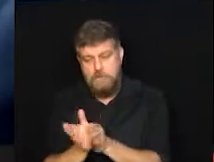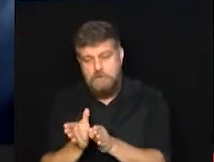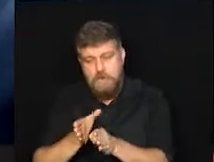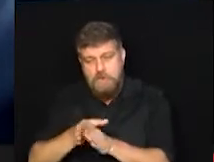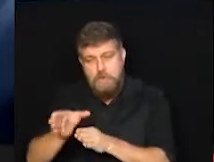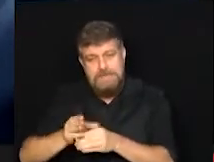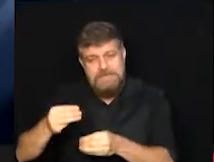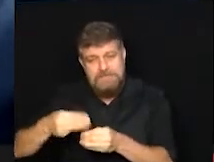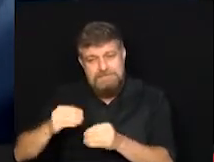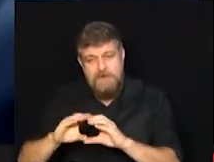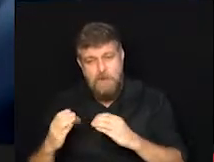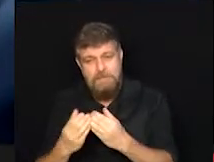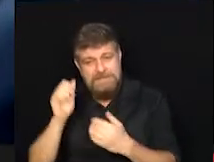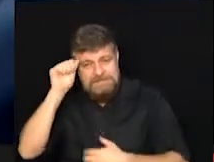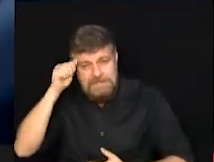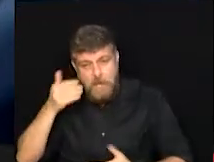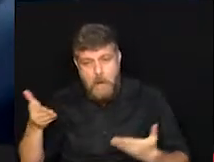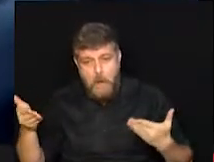tão importante,